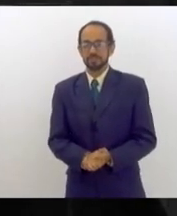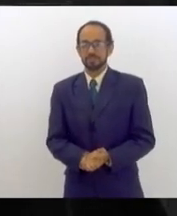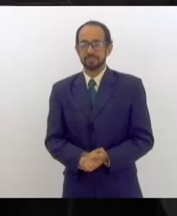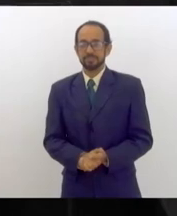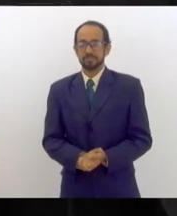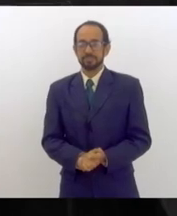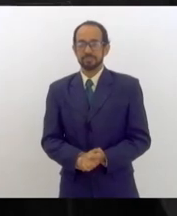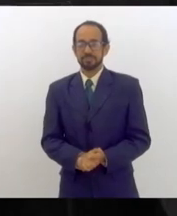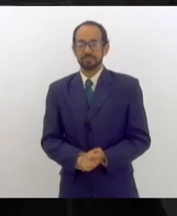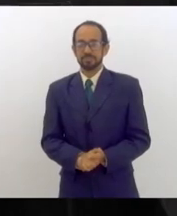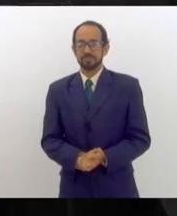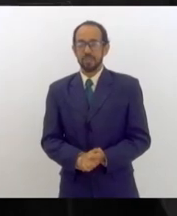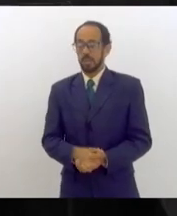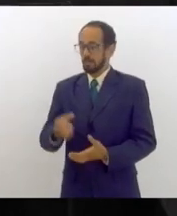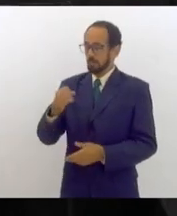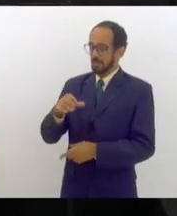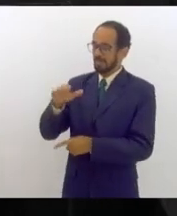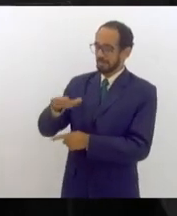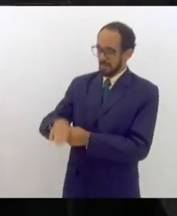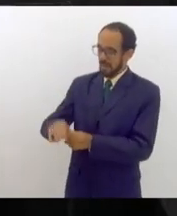Boa tarde